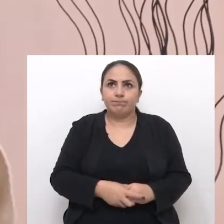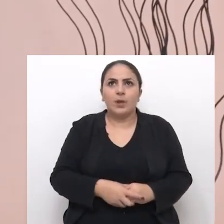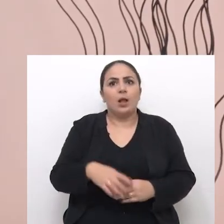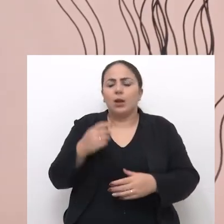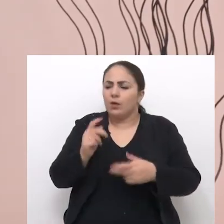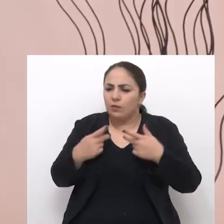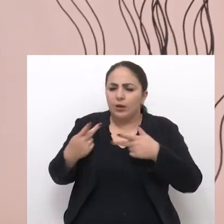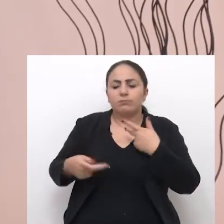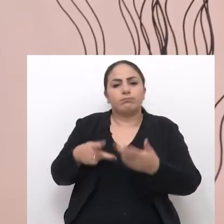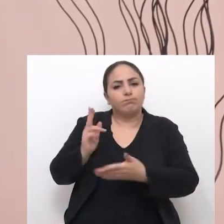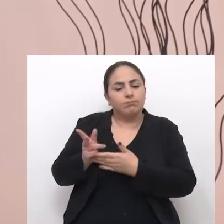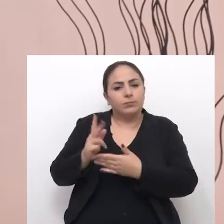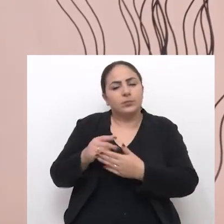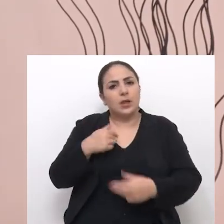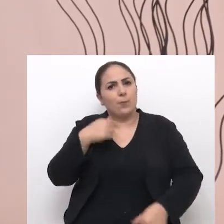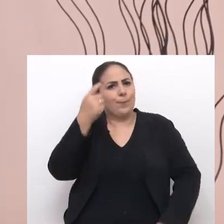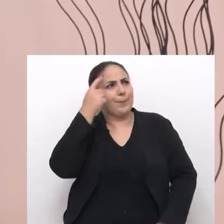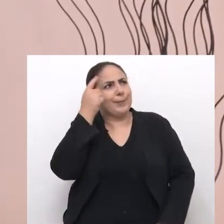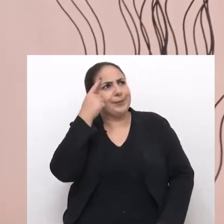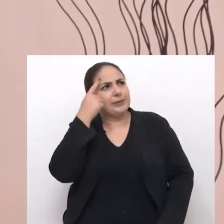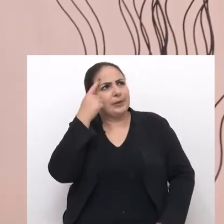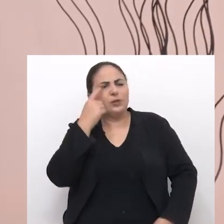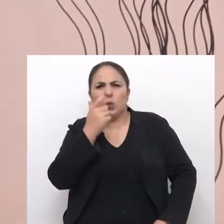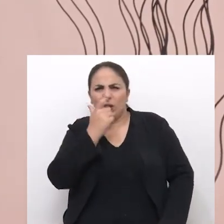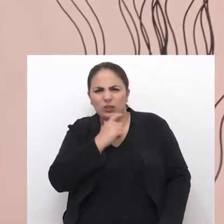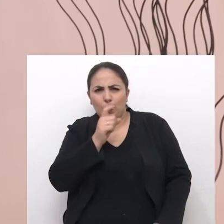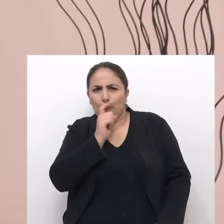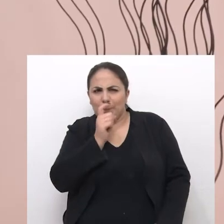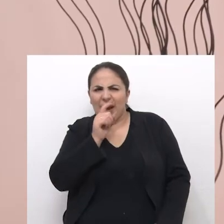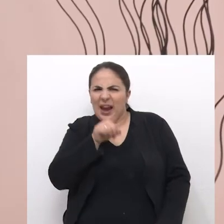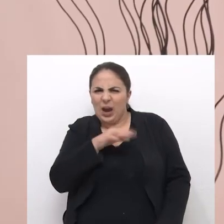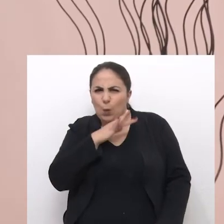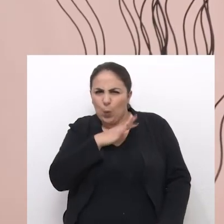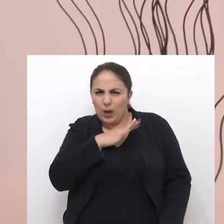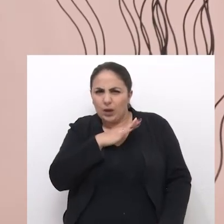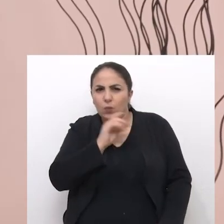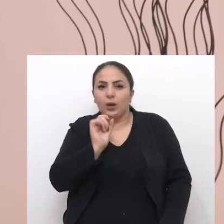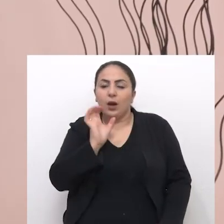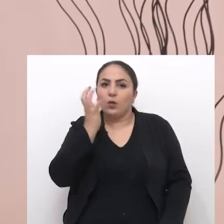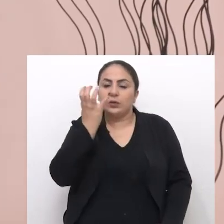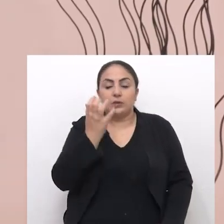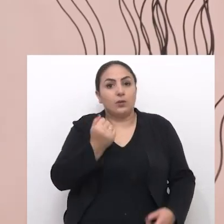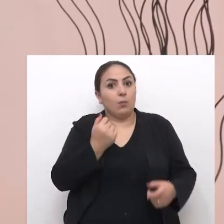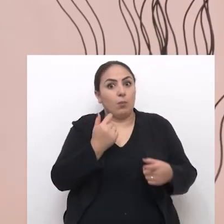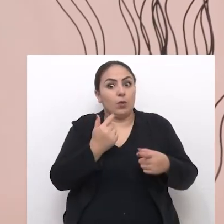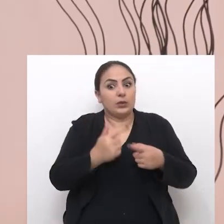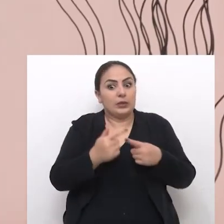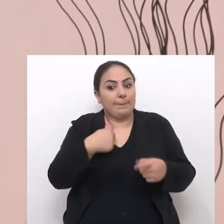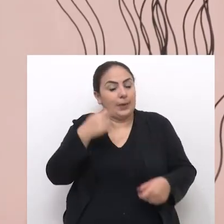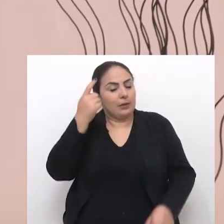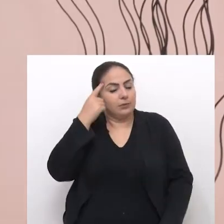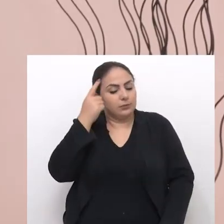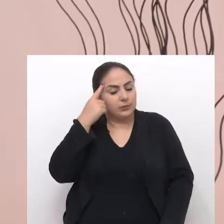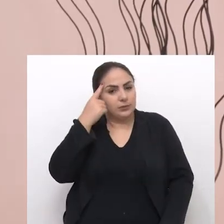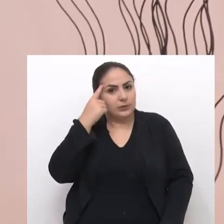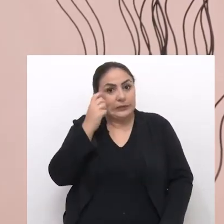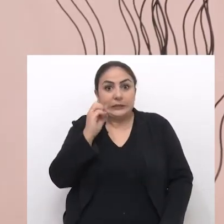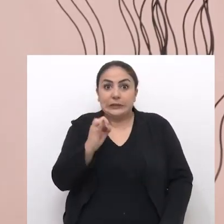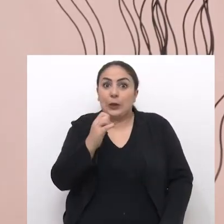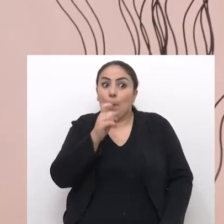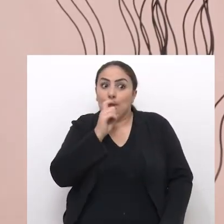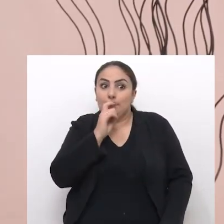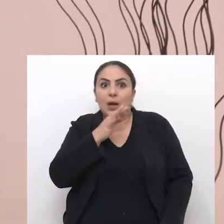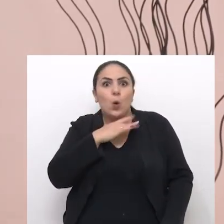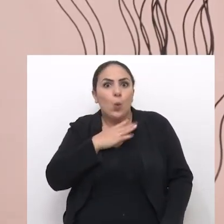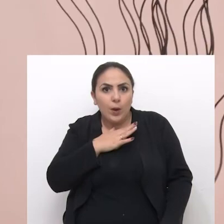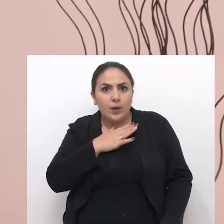ela continuava insistindo naquilo. E eu fiquei pensando, será que o pai é tão ruim assim? O que acontece? Porque eu pensei, na minha cabeça eu pensei, bom,